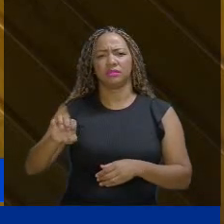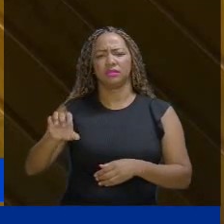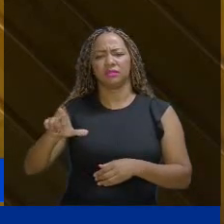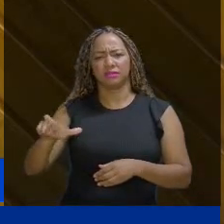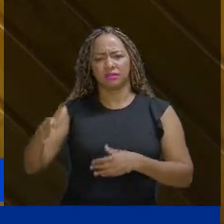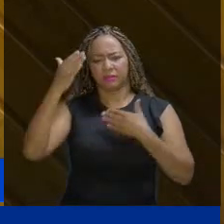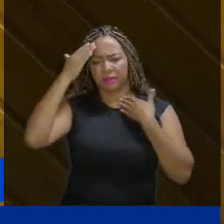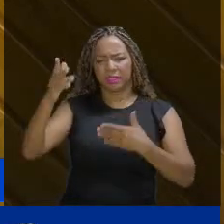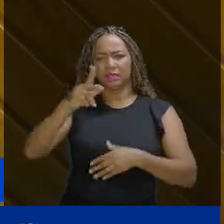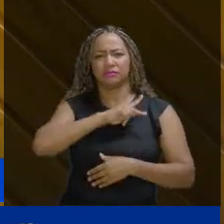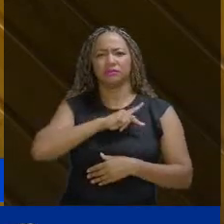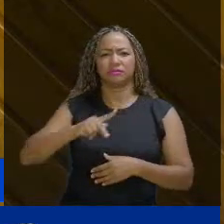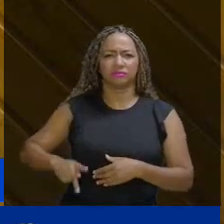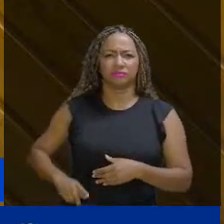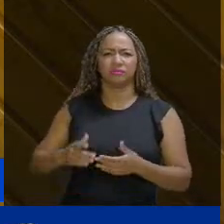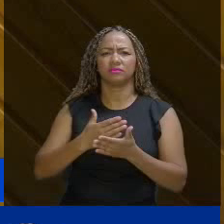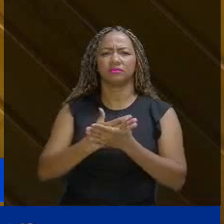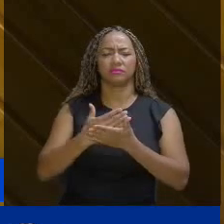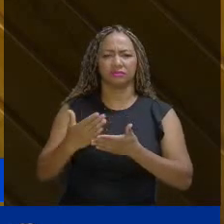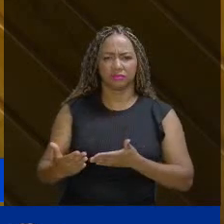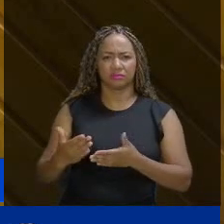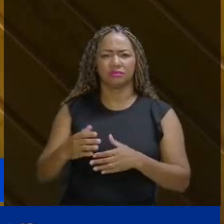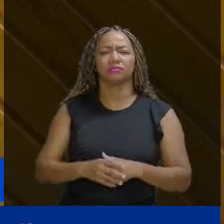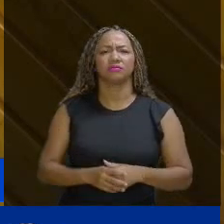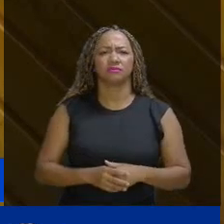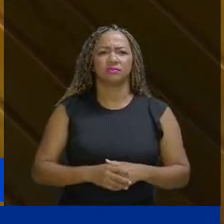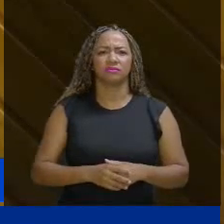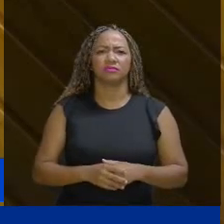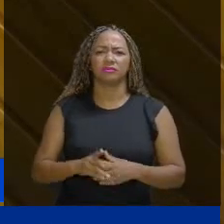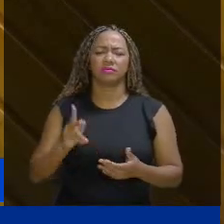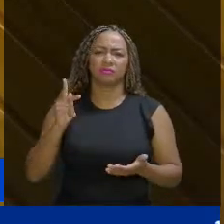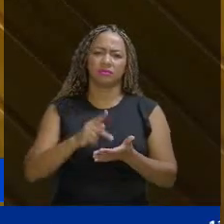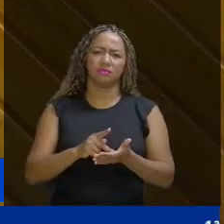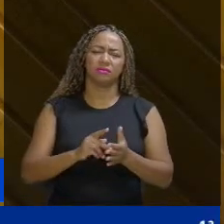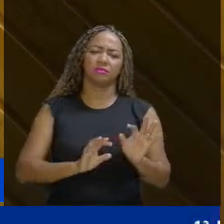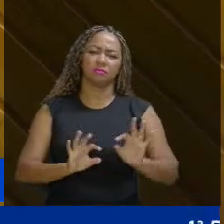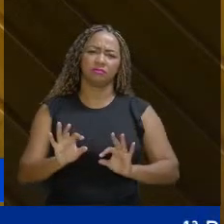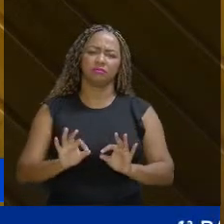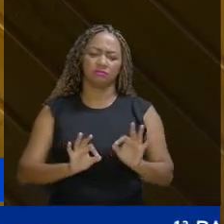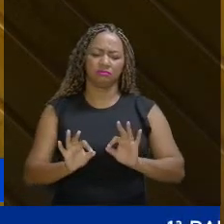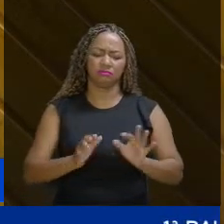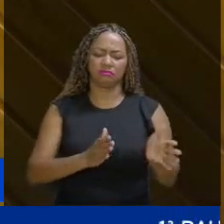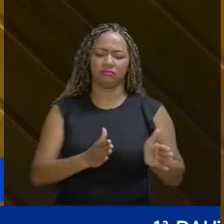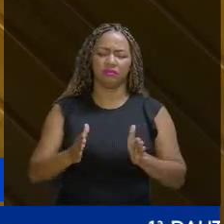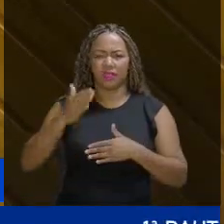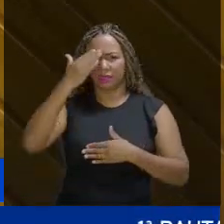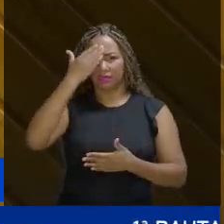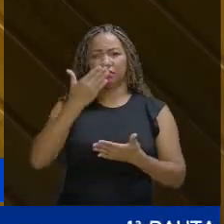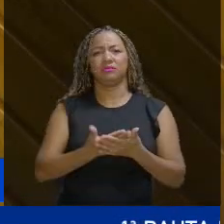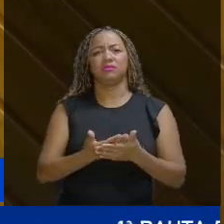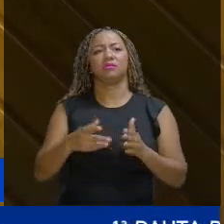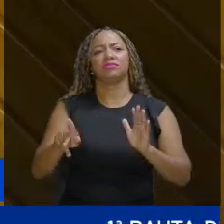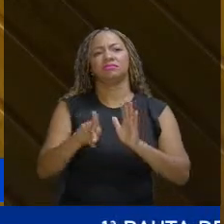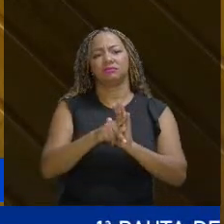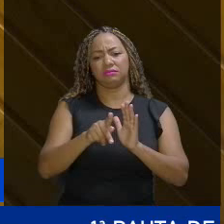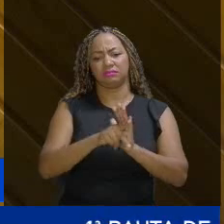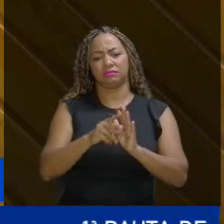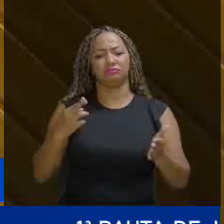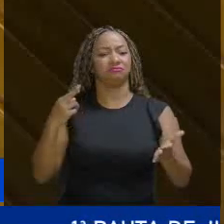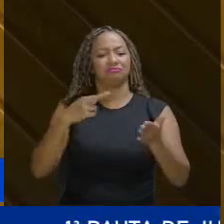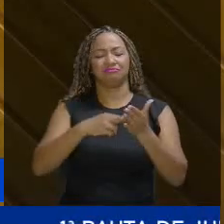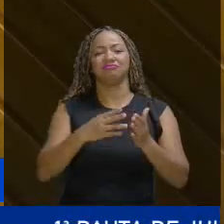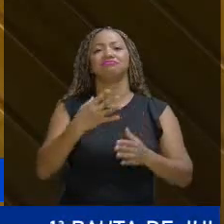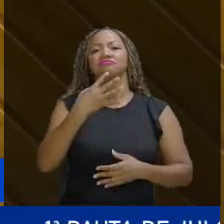senhor presidente. Inicialmente, a questão preliminar é só uma questão realmente de ordem, porque eu acredito também que o próprio relator tenha